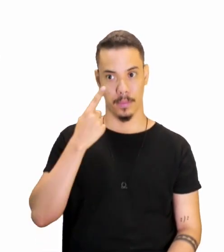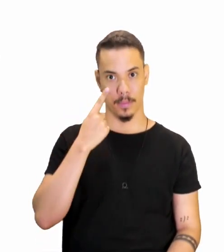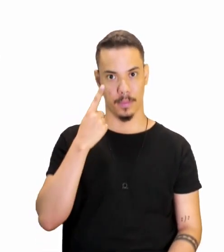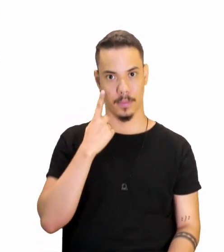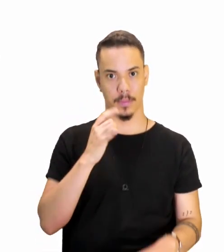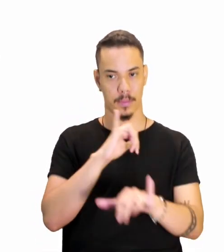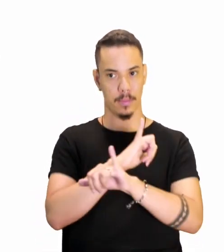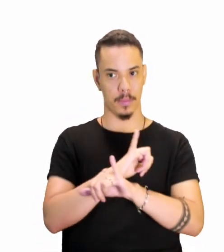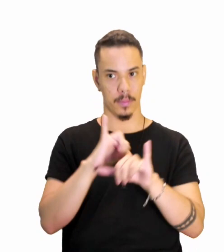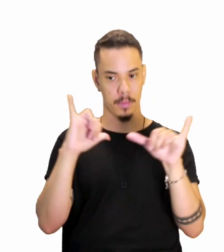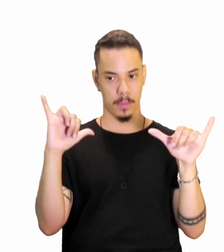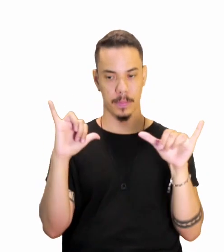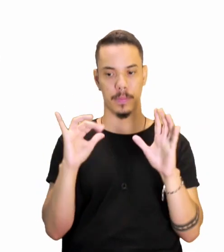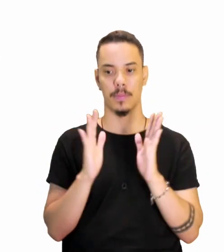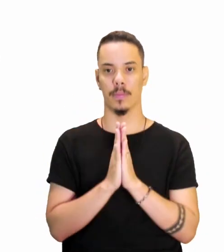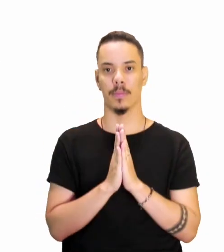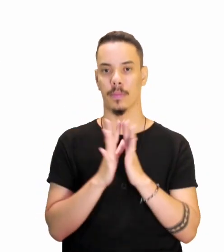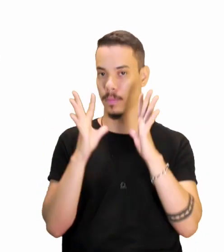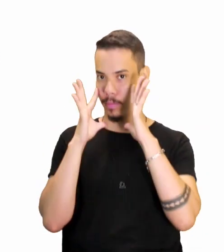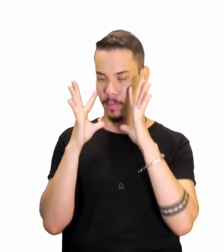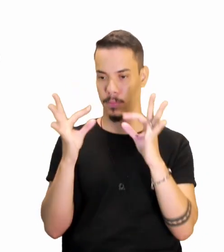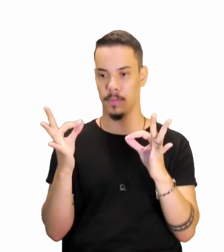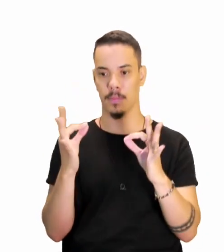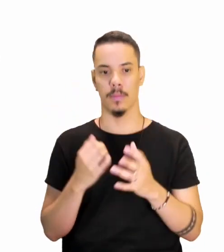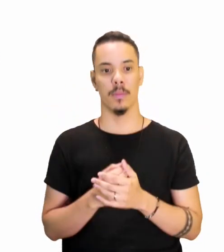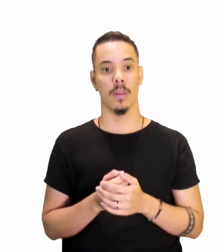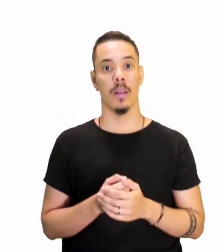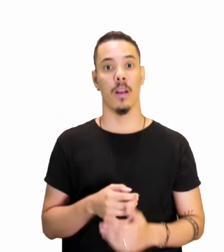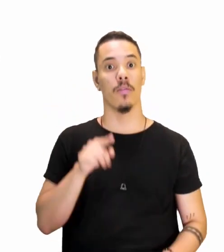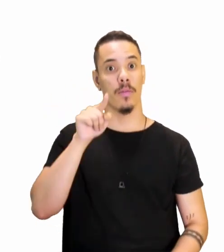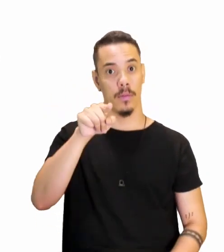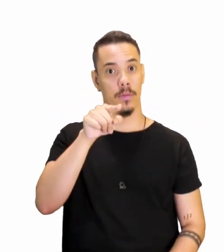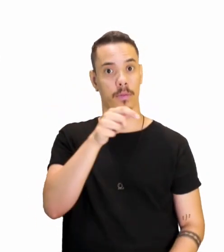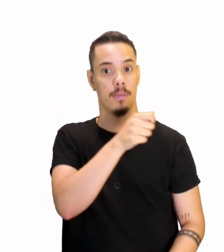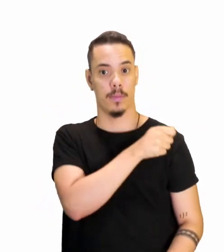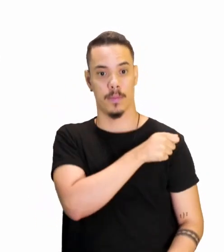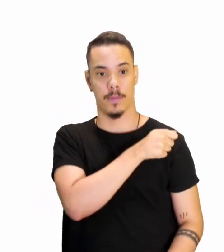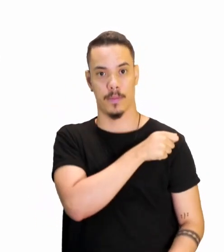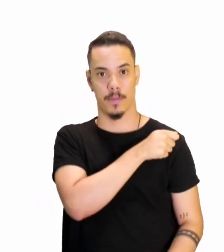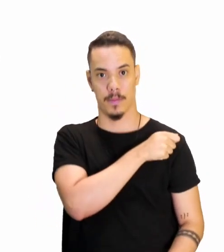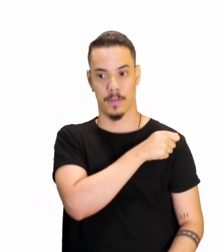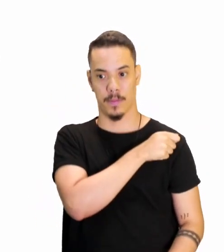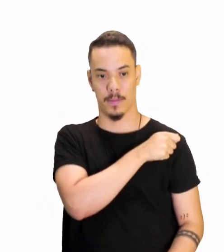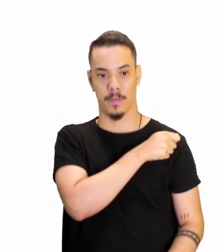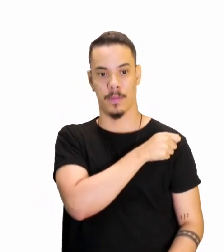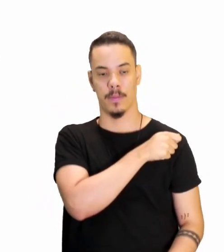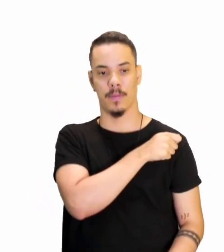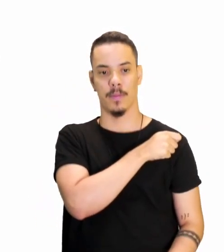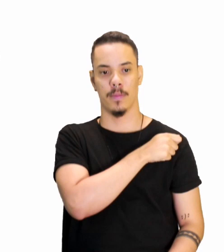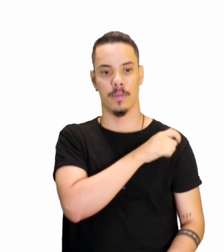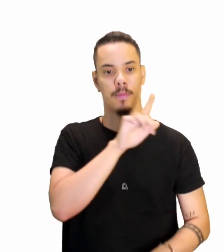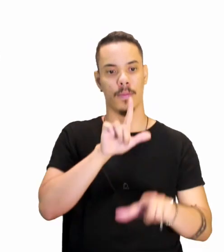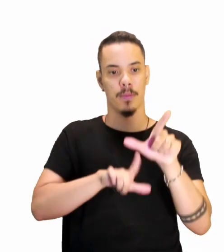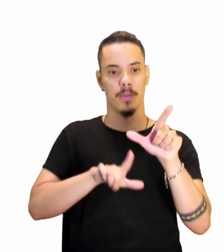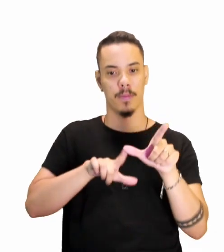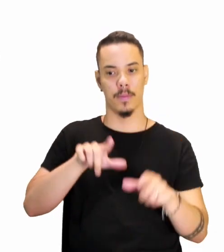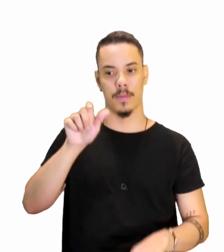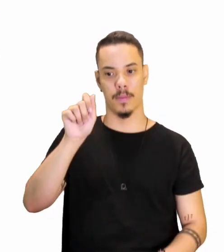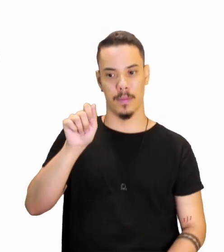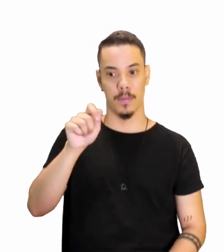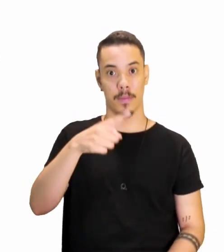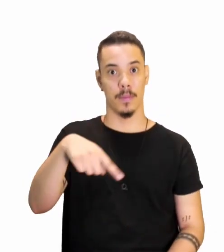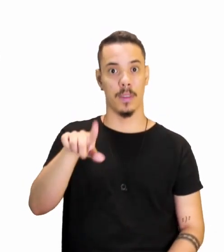comando. Olha só, gente, presta atenção no comando. Você, aluno, ó, na letra A, você